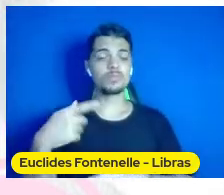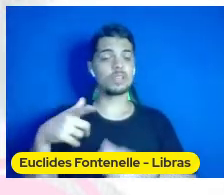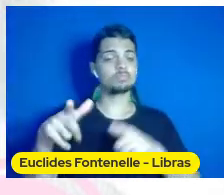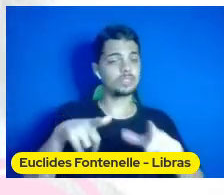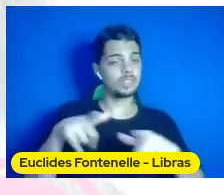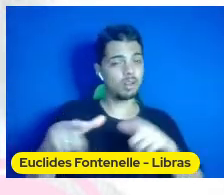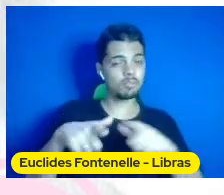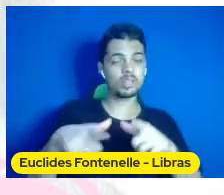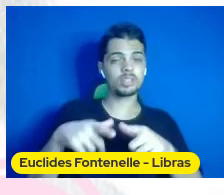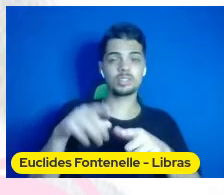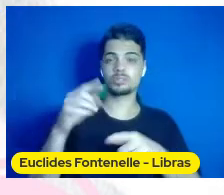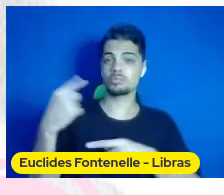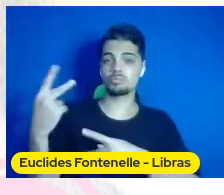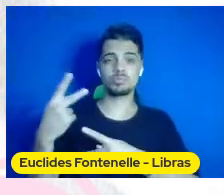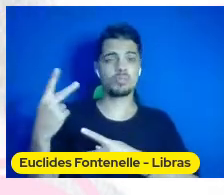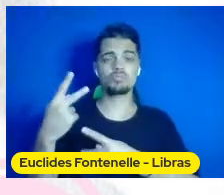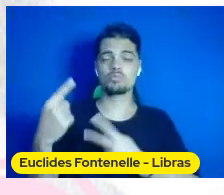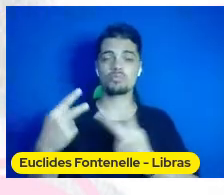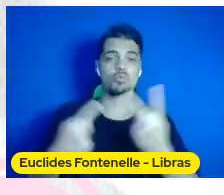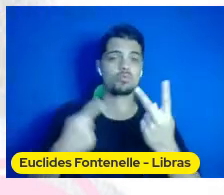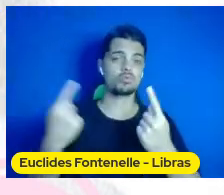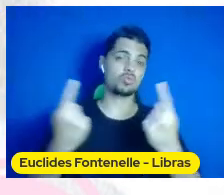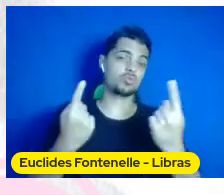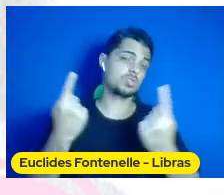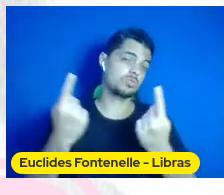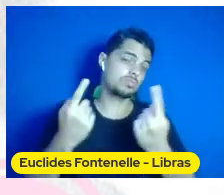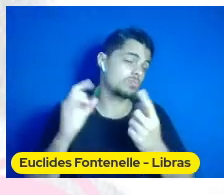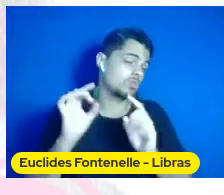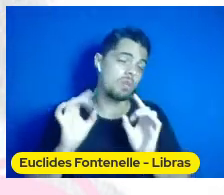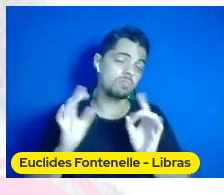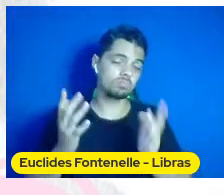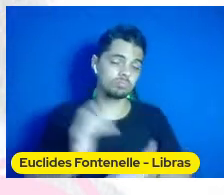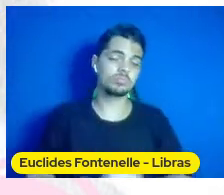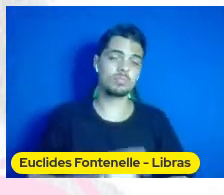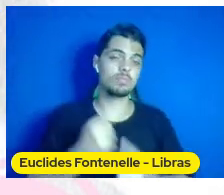obras, porque não é valorizado